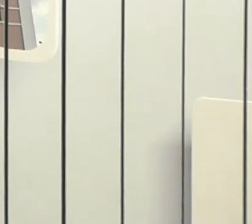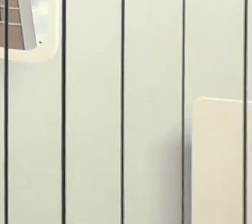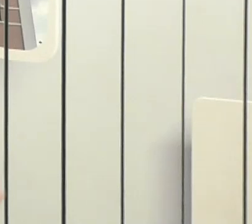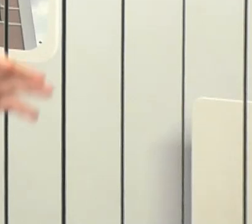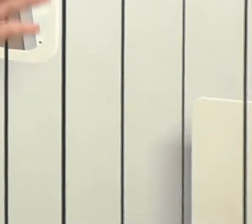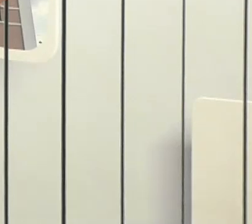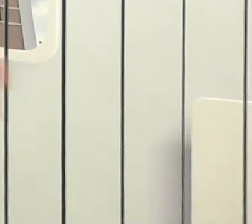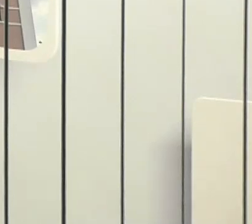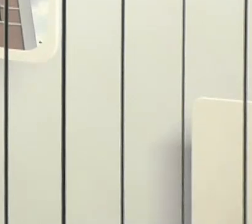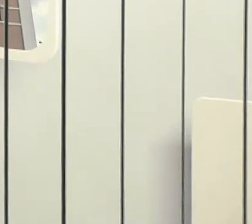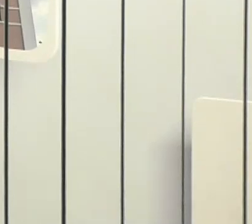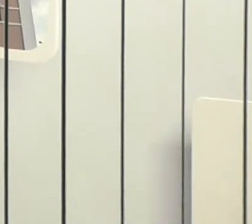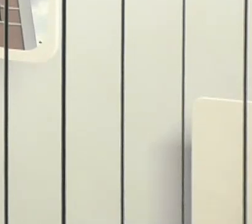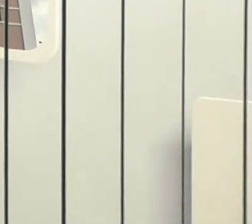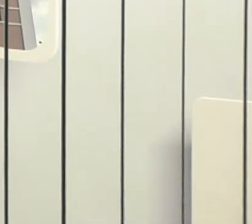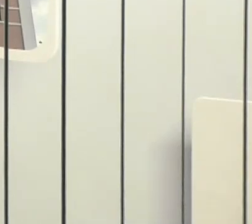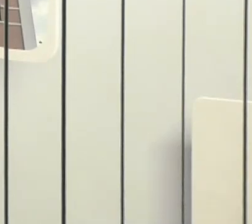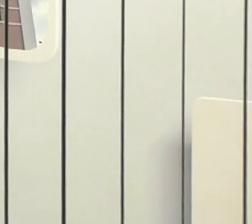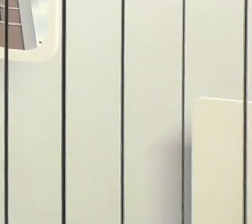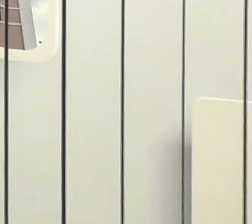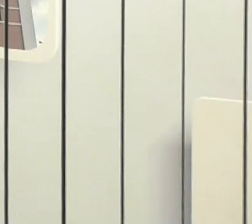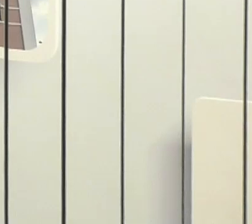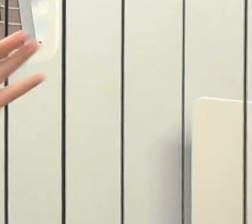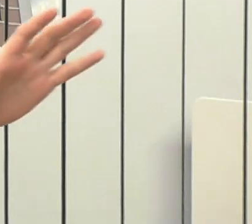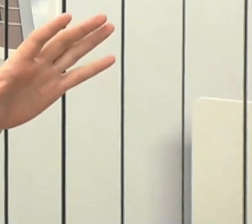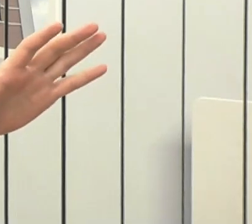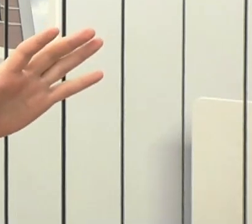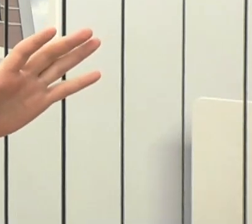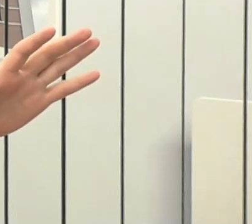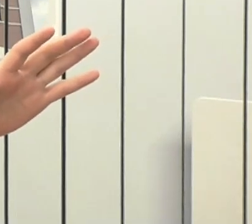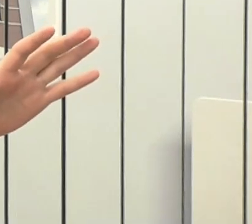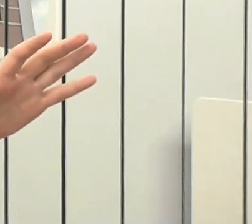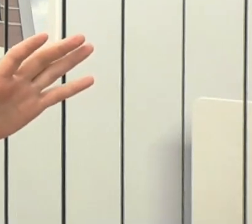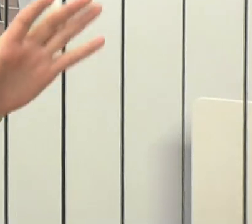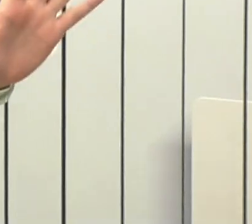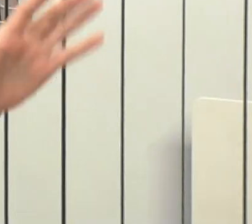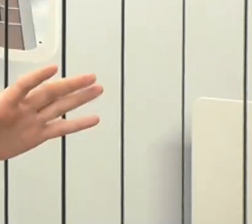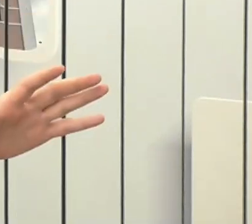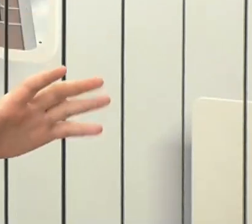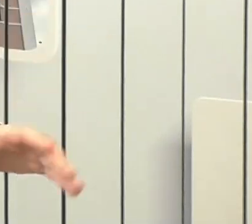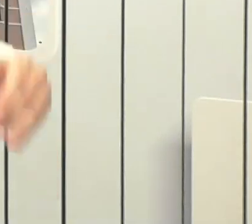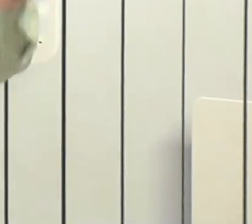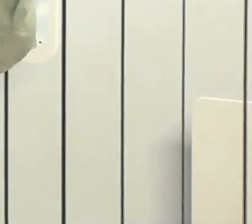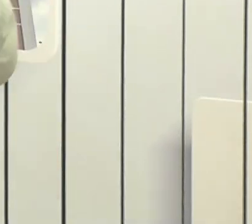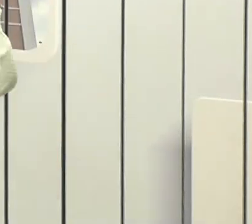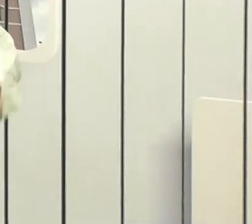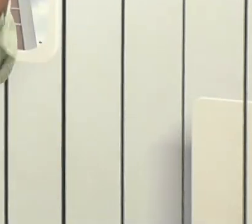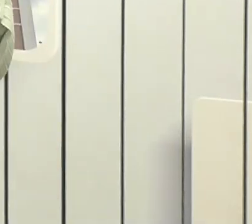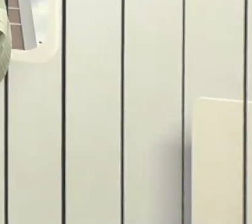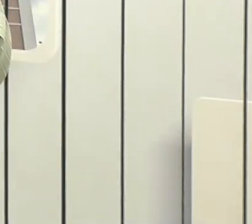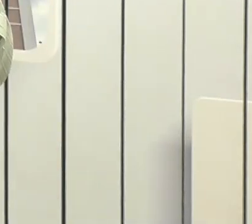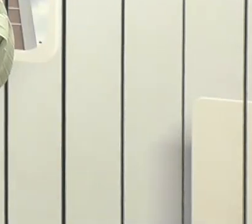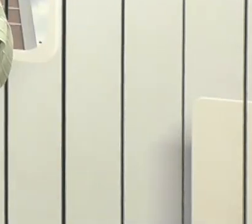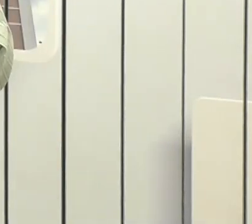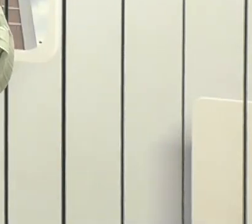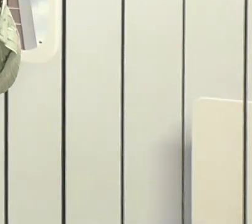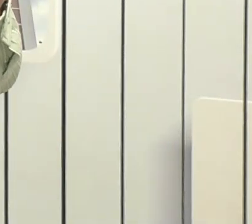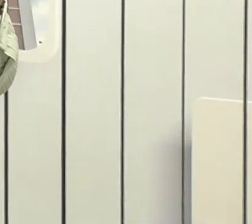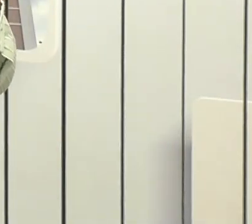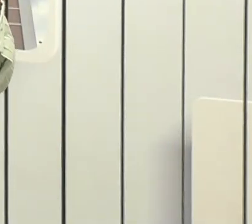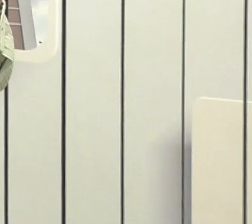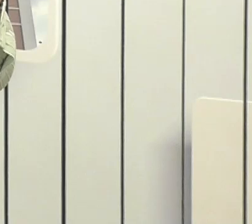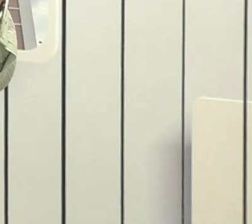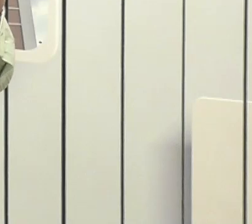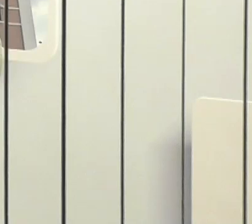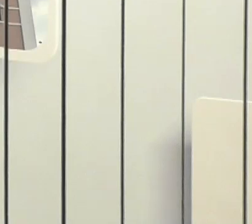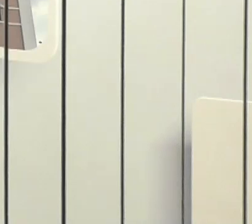nosso WhatsApp. 19 é o nosso DDD. Para você que é de Campinas e região, já sabe, né? Pode ir direto no número que já